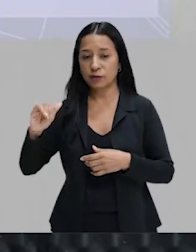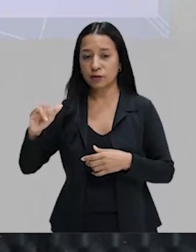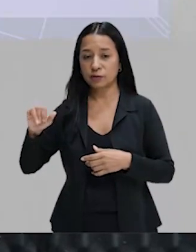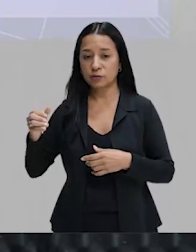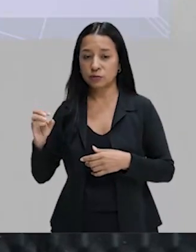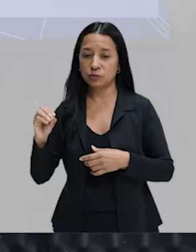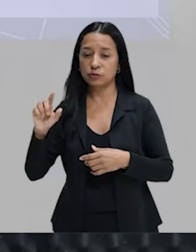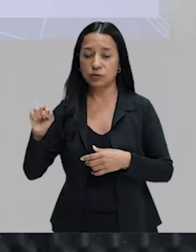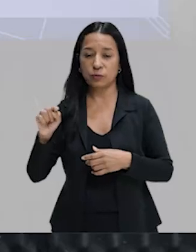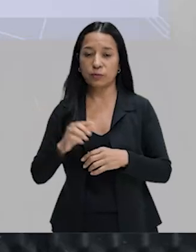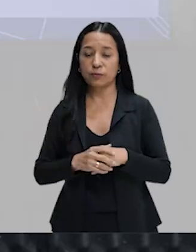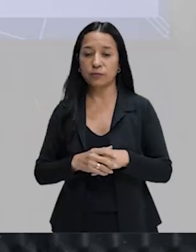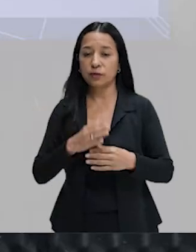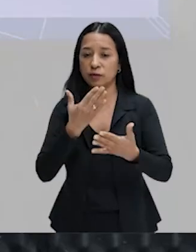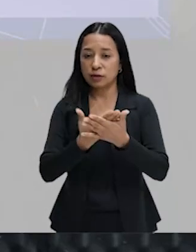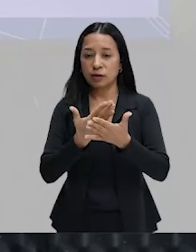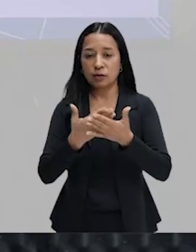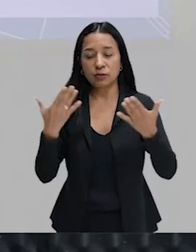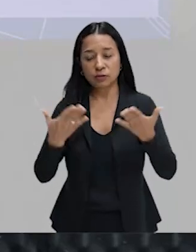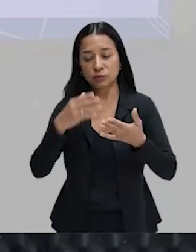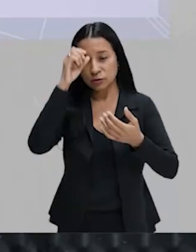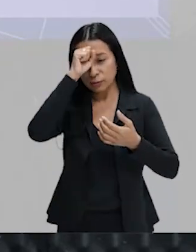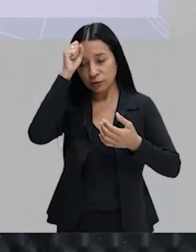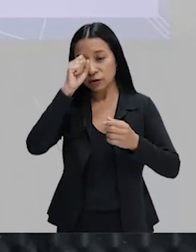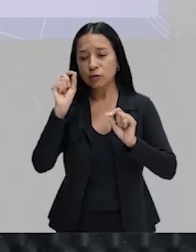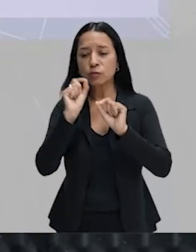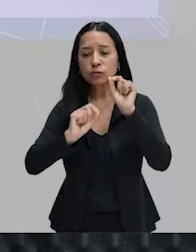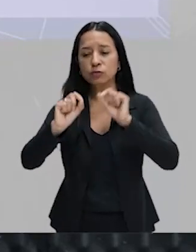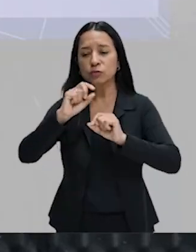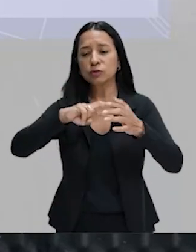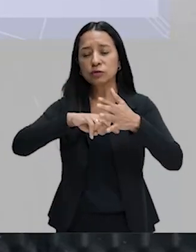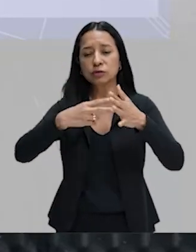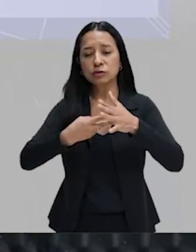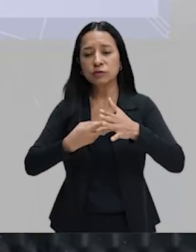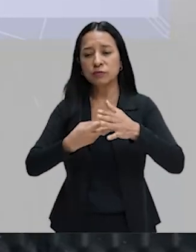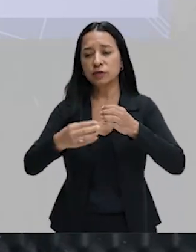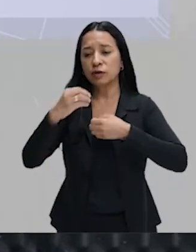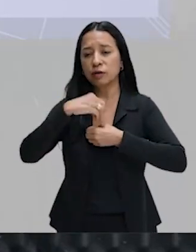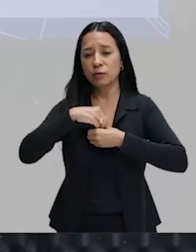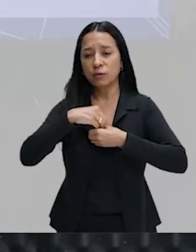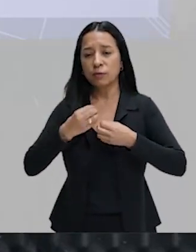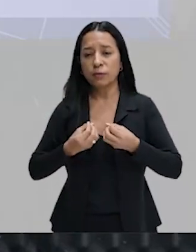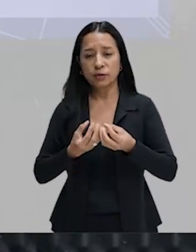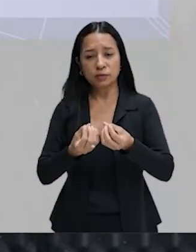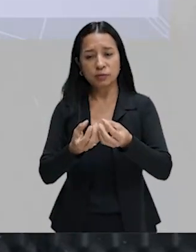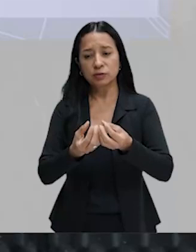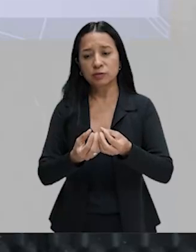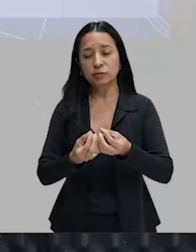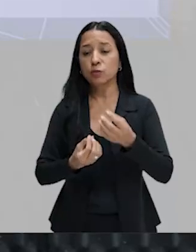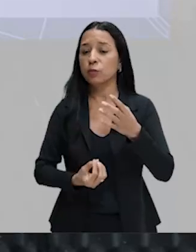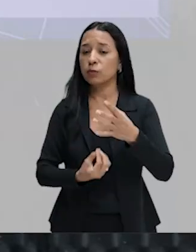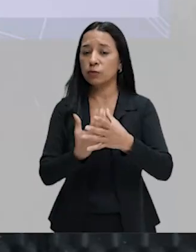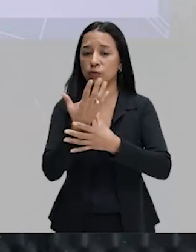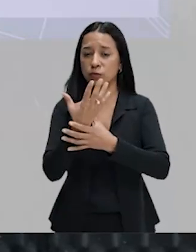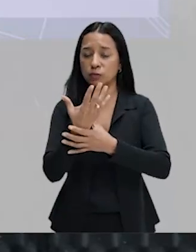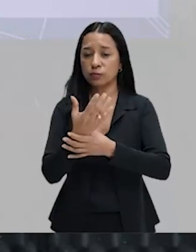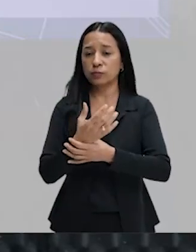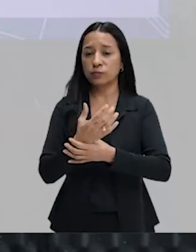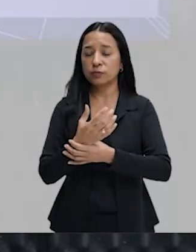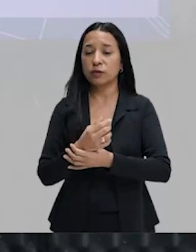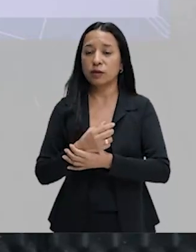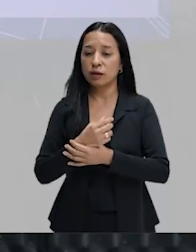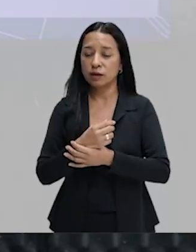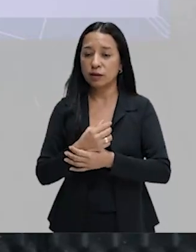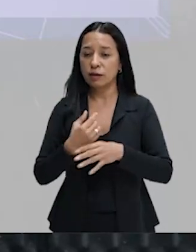é parnasianismo, de onde vem, que se desenvolve apenas nos poemas, culto à arte pela arte, Nada